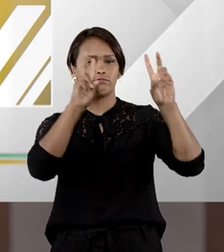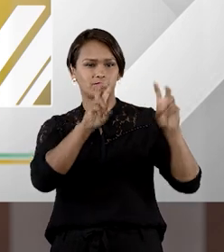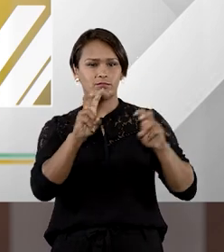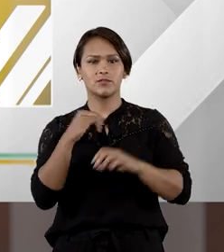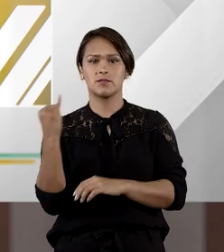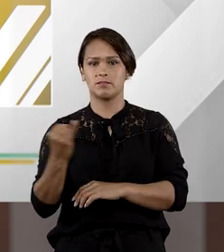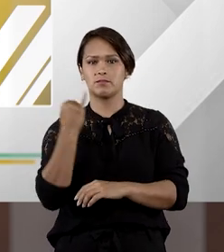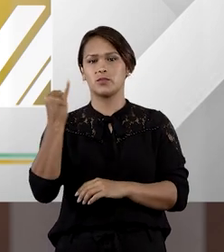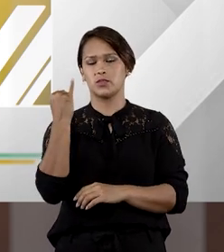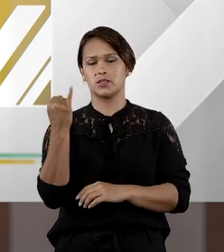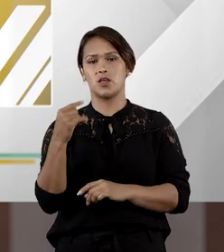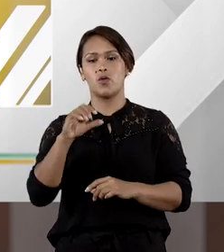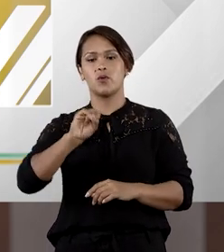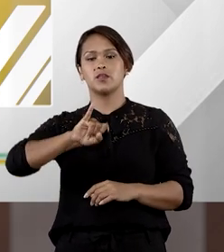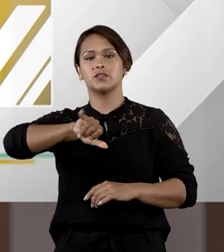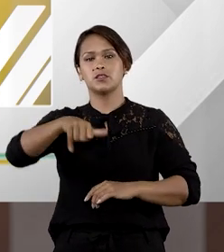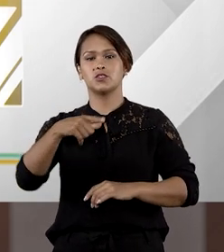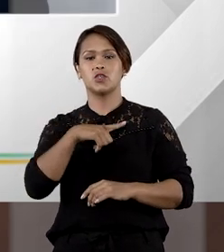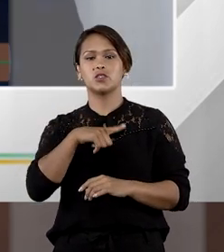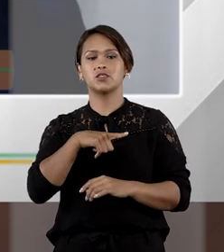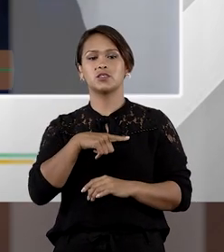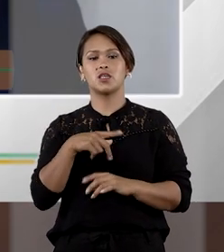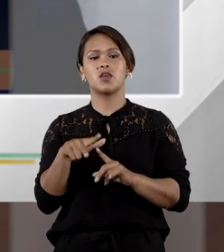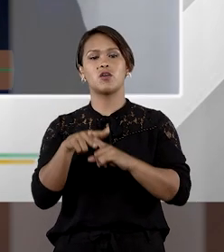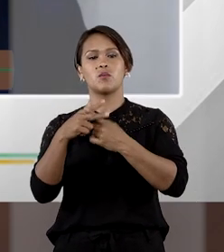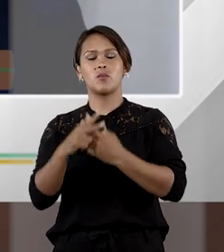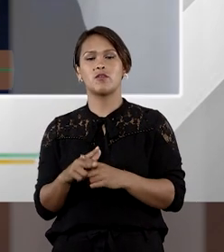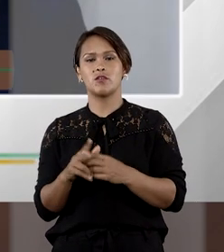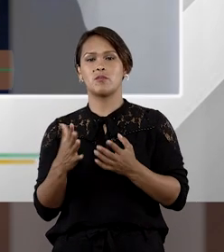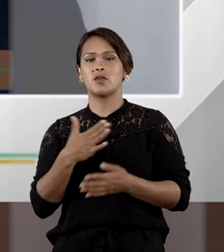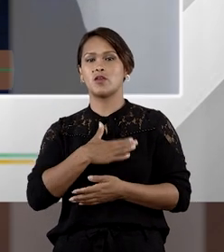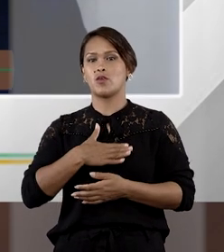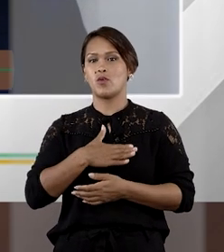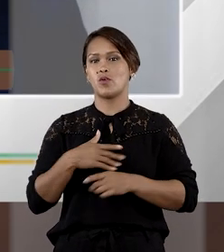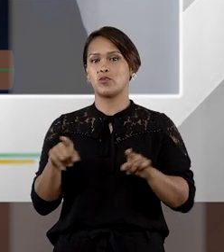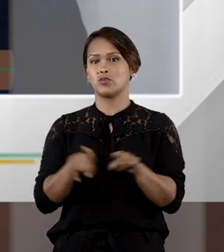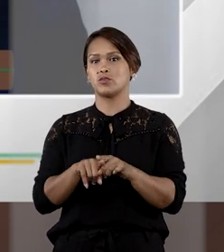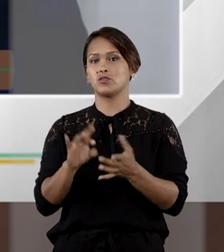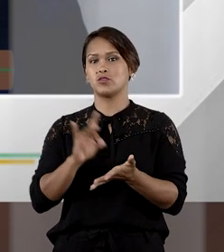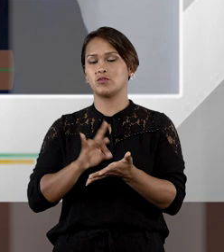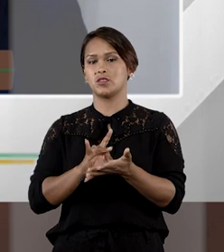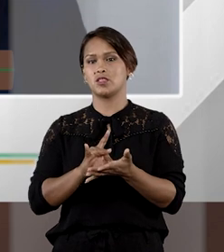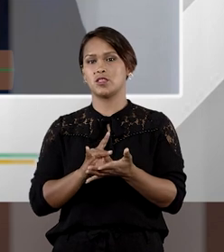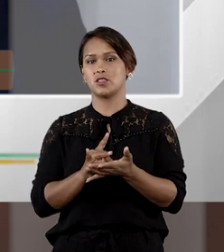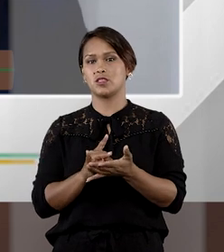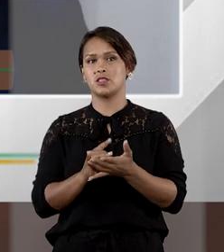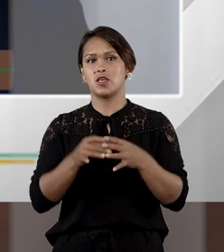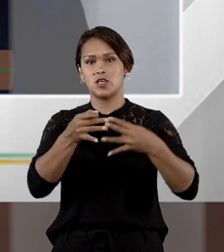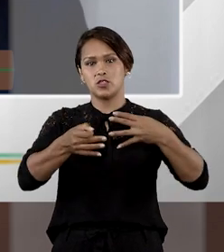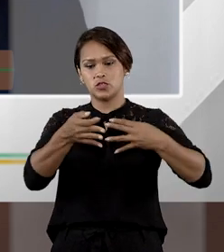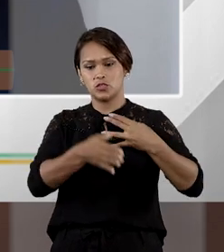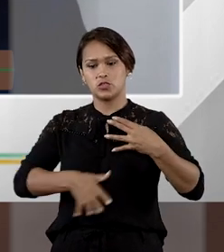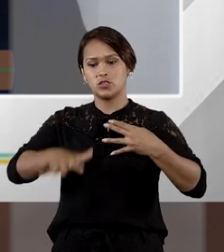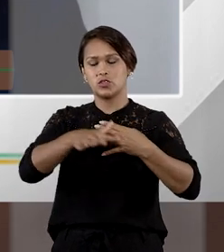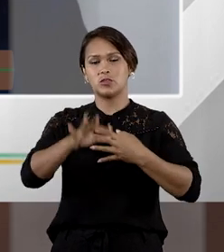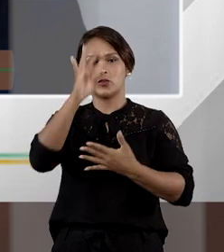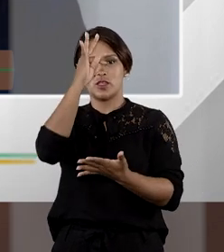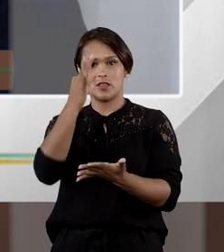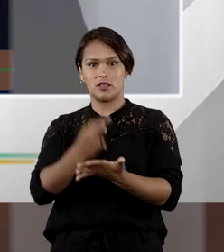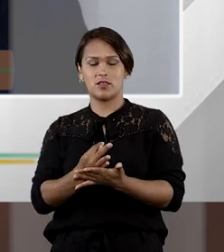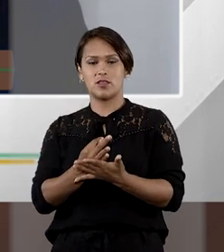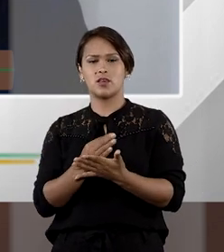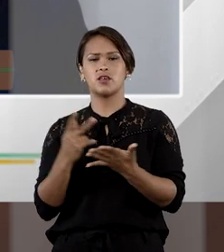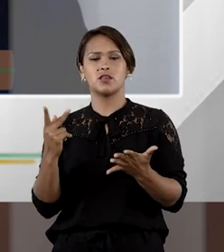muito importante. O STJ tem uma ferramenta que eu gosto muito, inclusive didática, que é a ferramenta jurisprudência em teses,